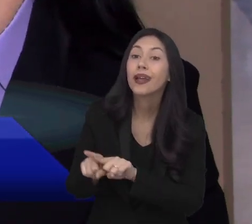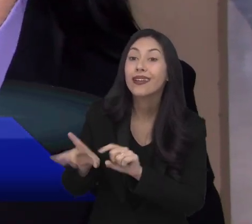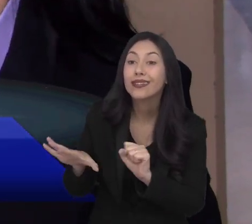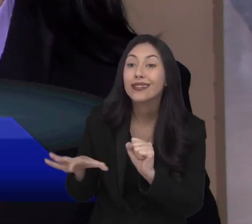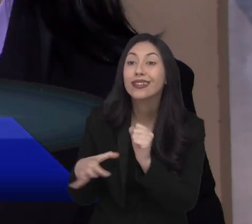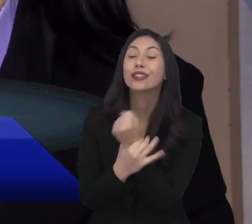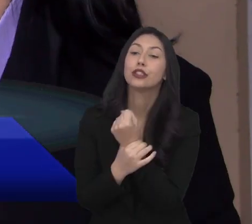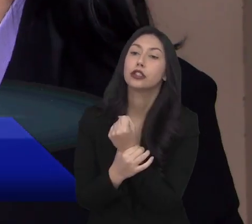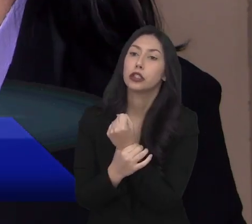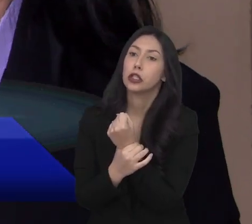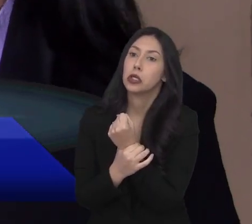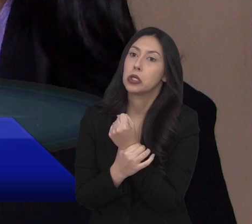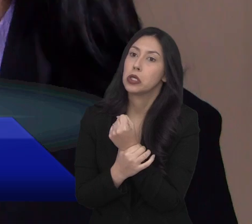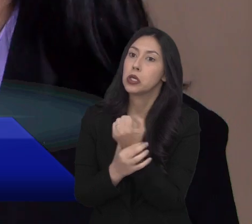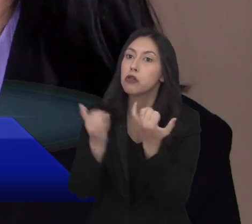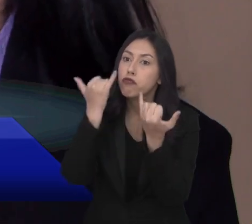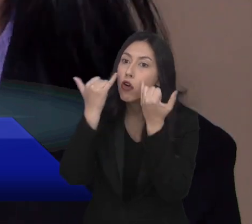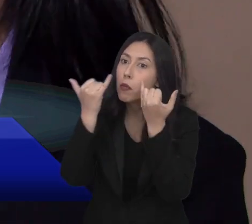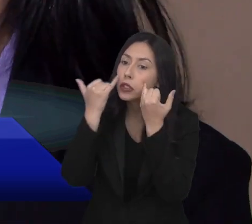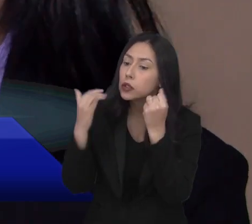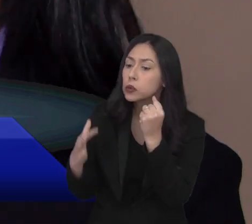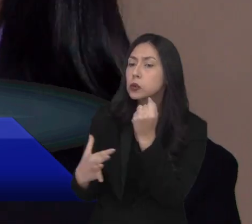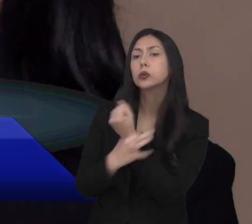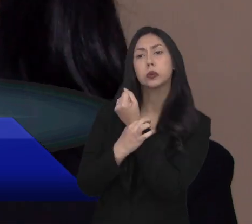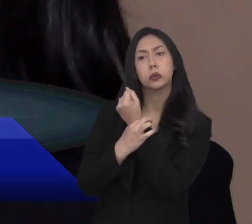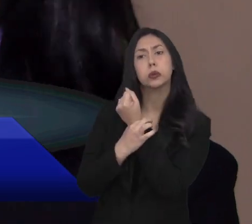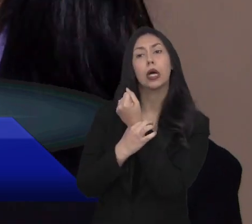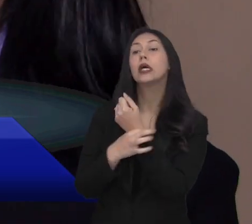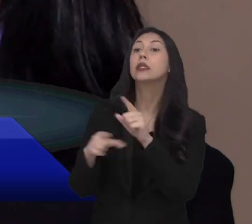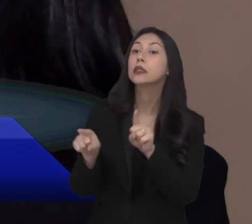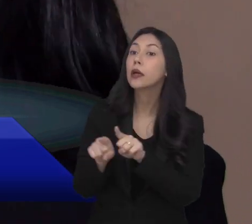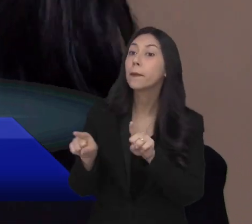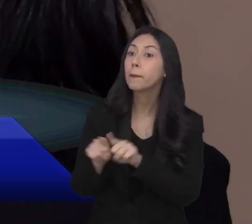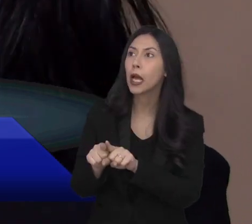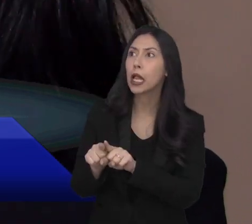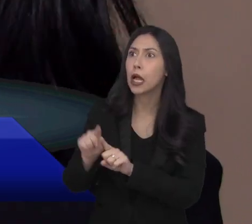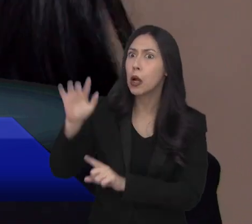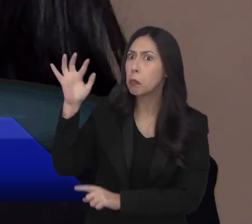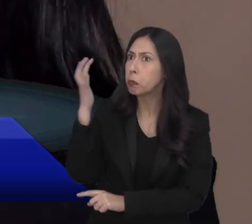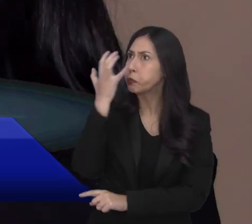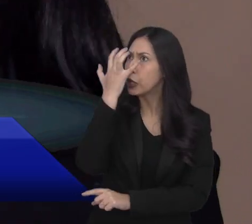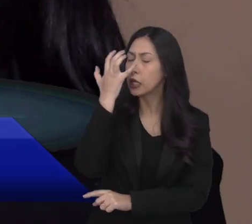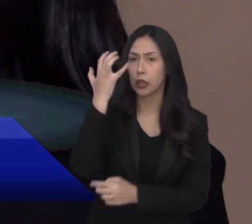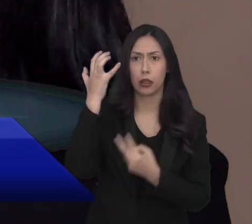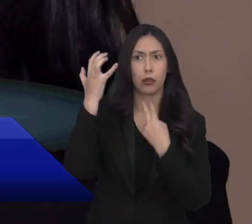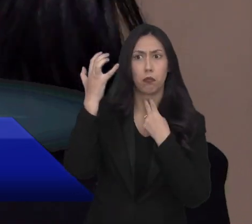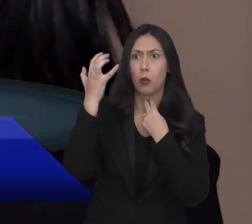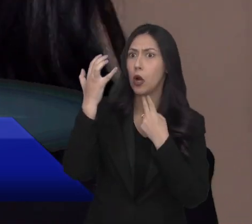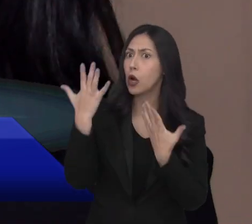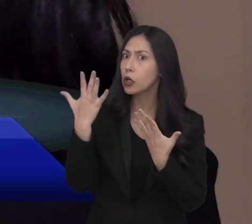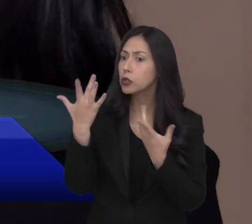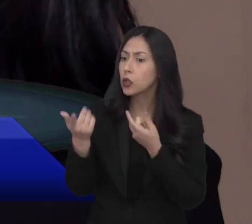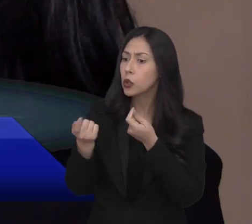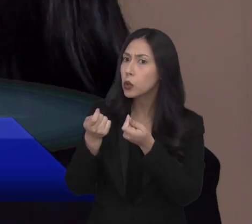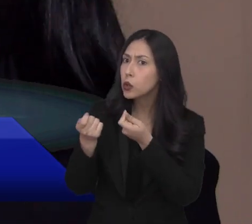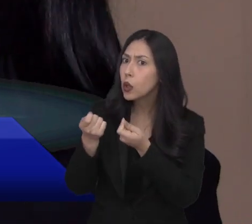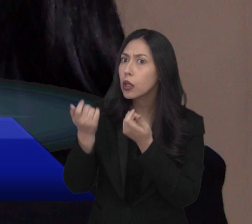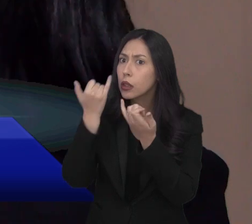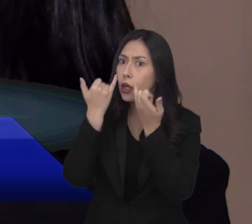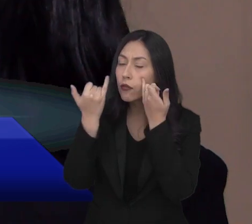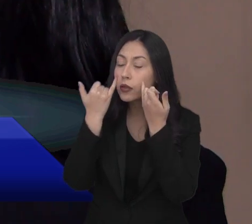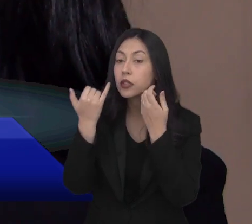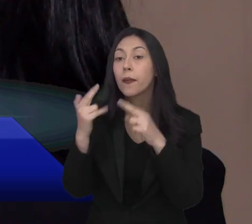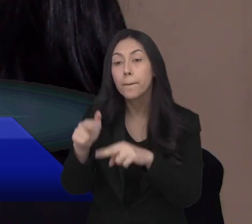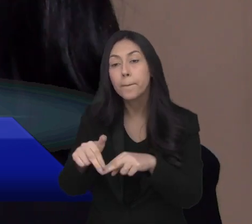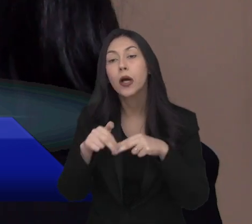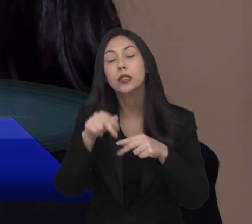para garantir a privacidade e proteção de dados, o uso, né, da imagem, o controle dessa informação. Por